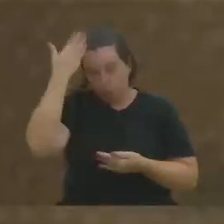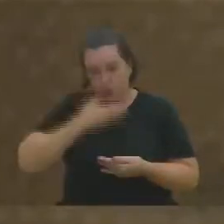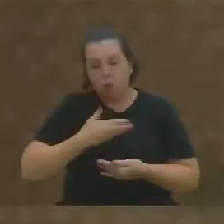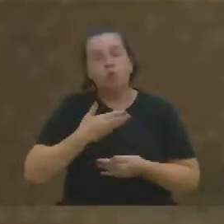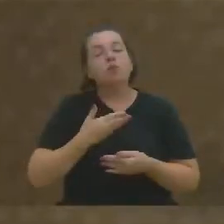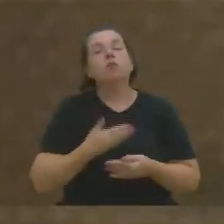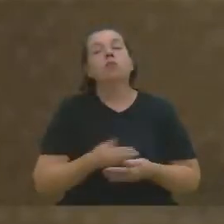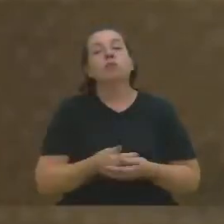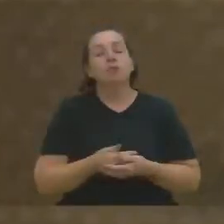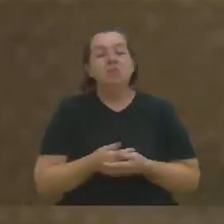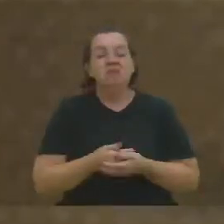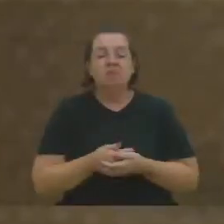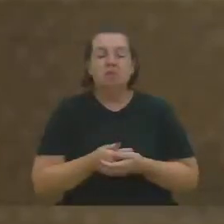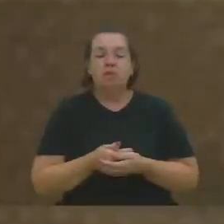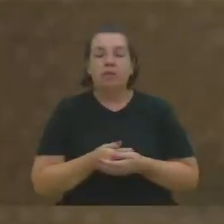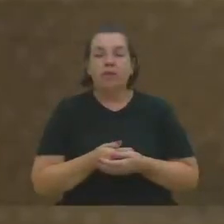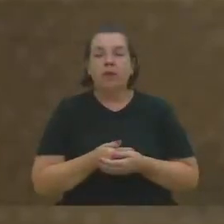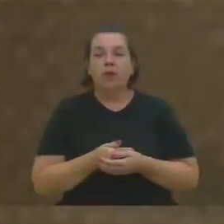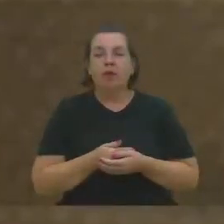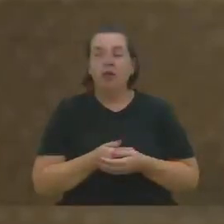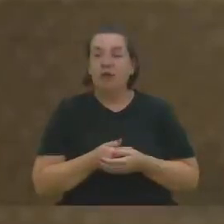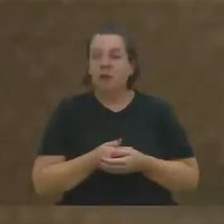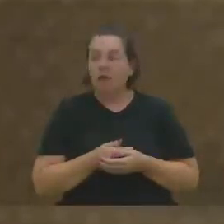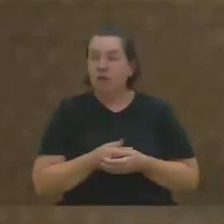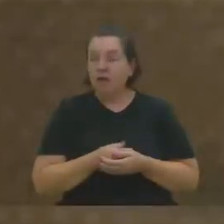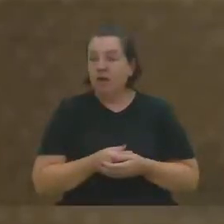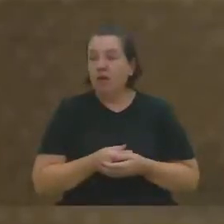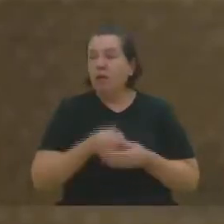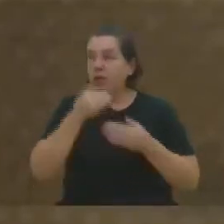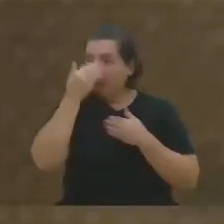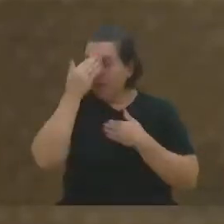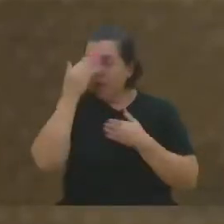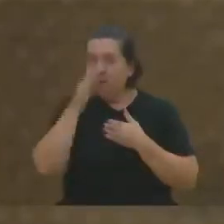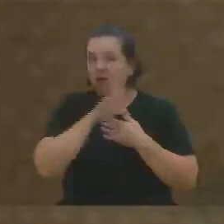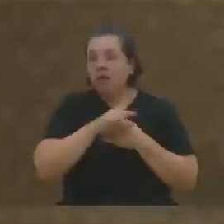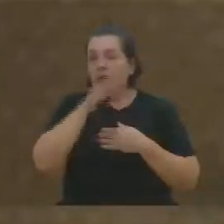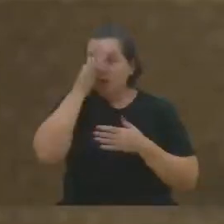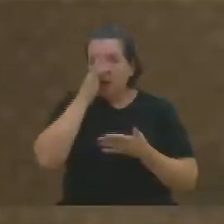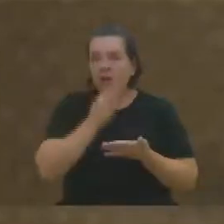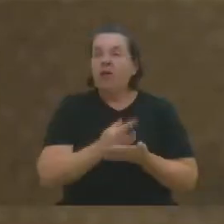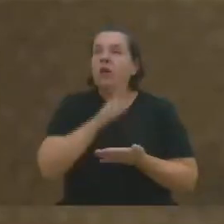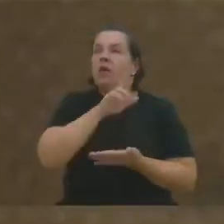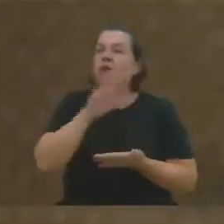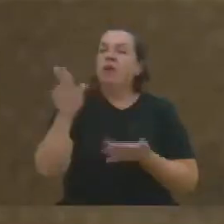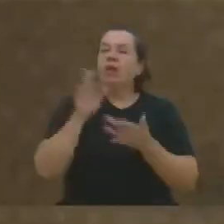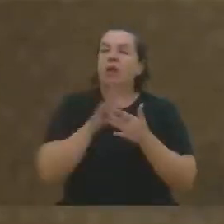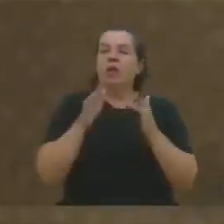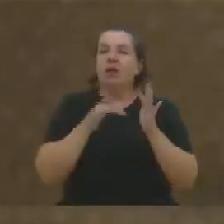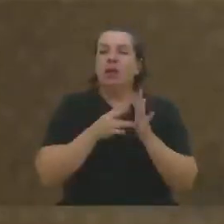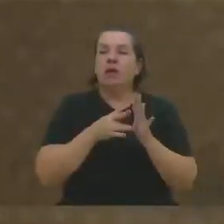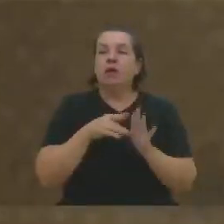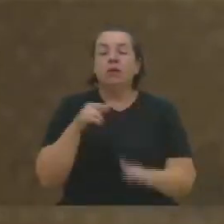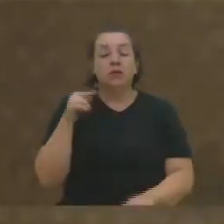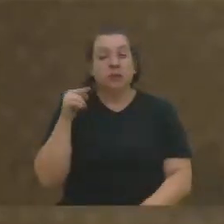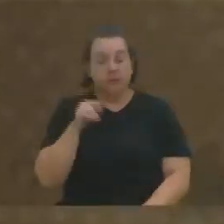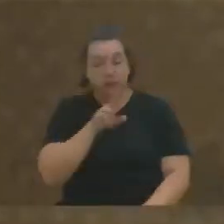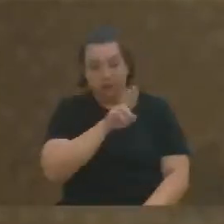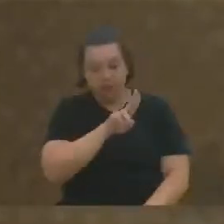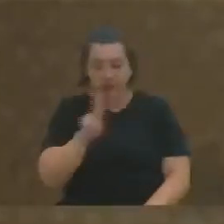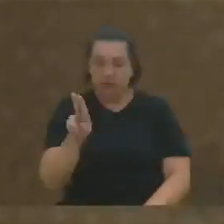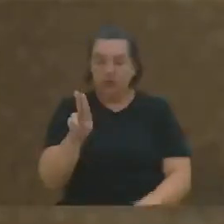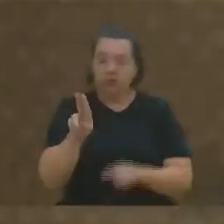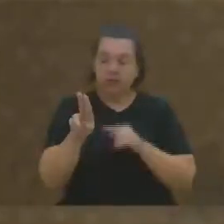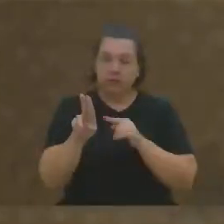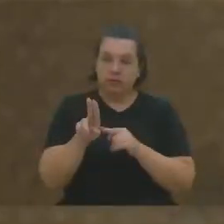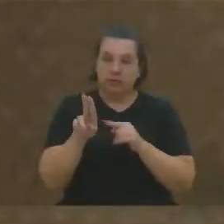somos testemunhas. Graças à fé no nome de Jesus, esse nome